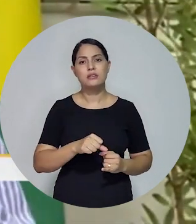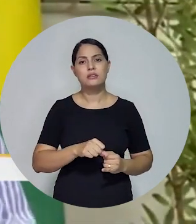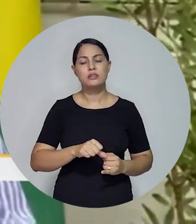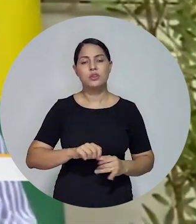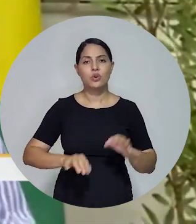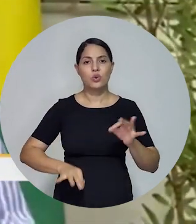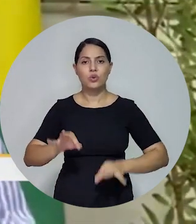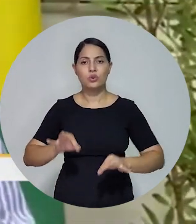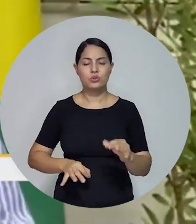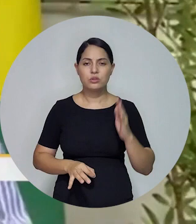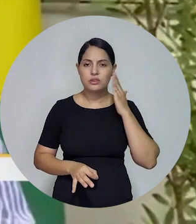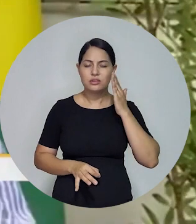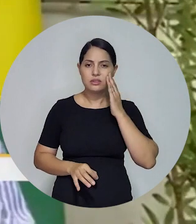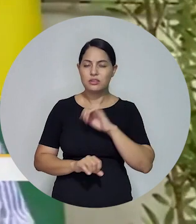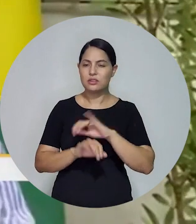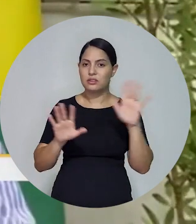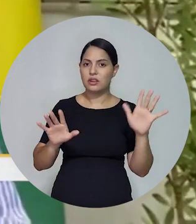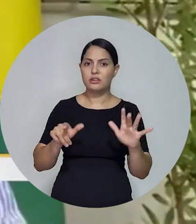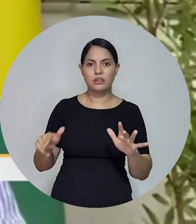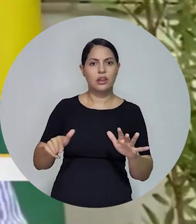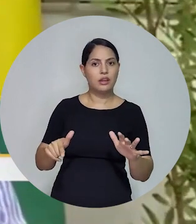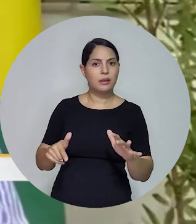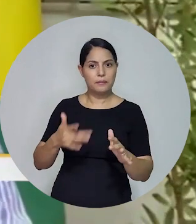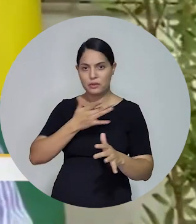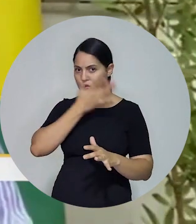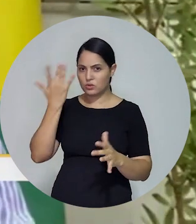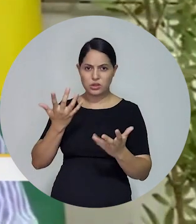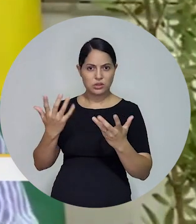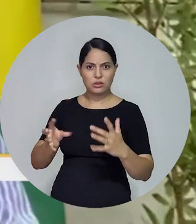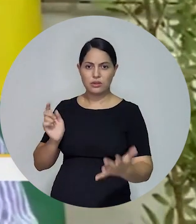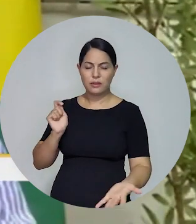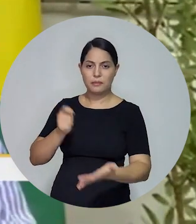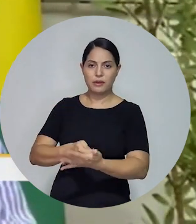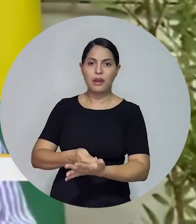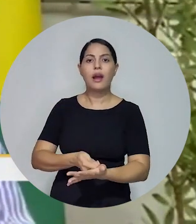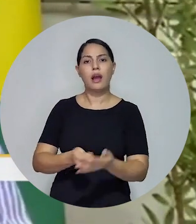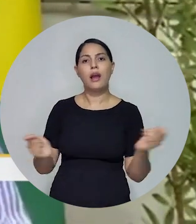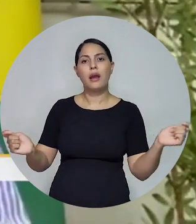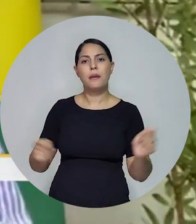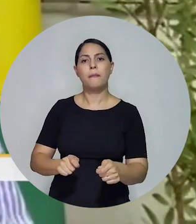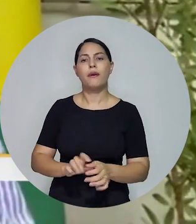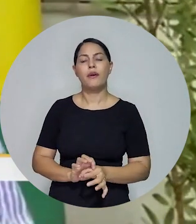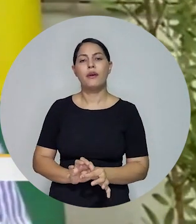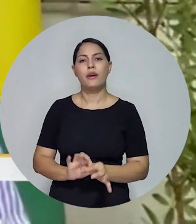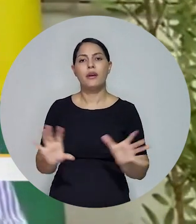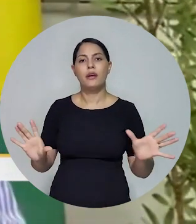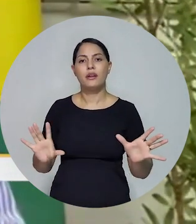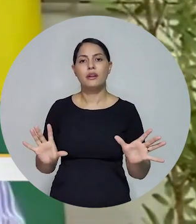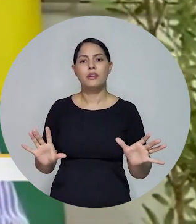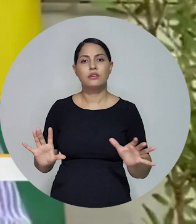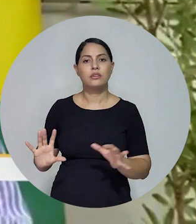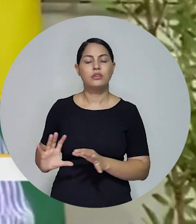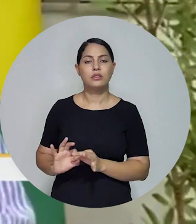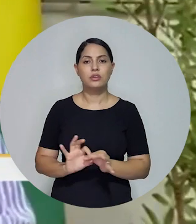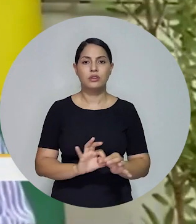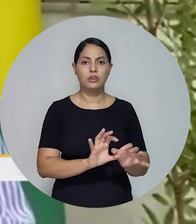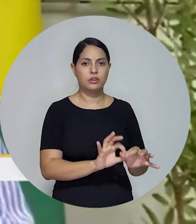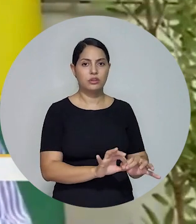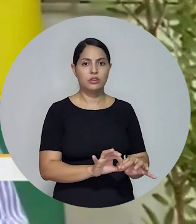patrimônio, aí sim, o juiz, entendendo que aquela pessoa está se esquivando de cumprir com aquela obrigação, ele pode determinar como uma forma